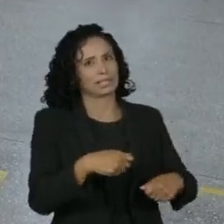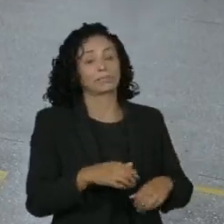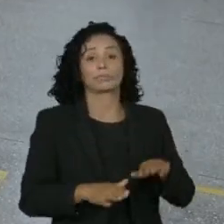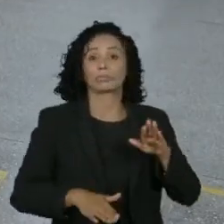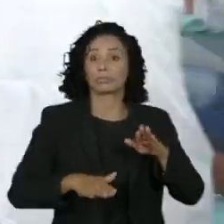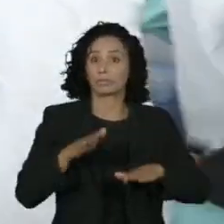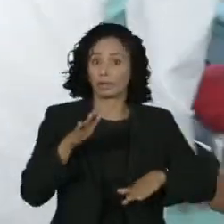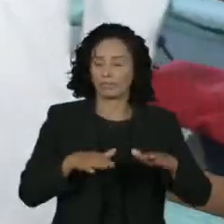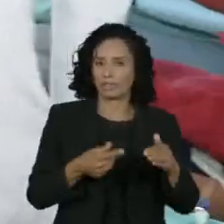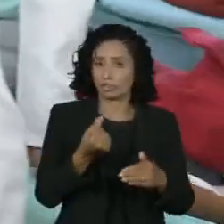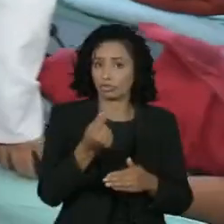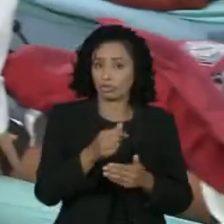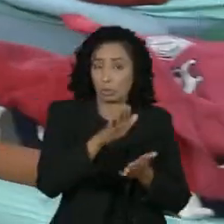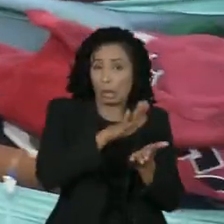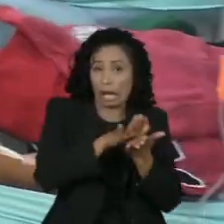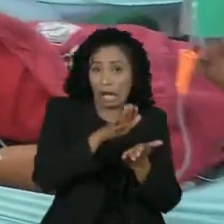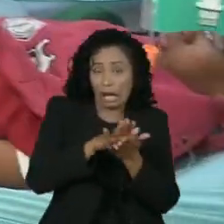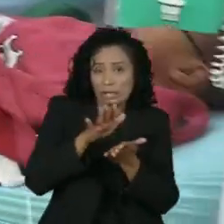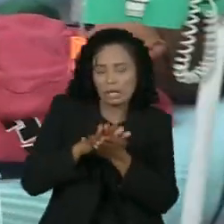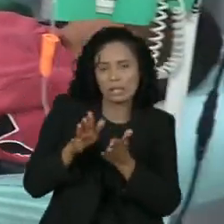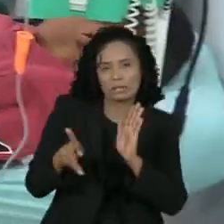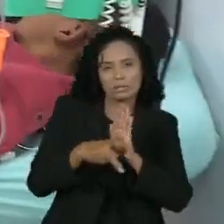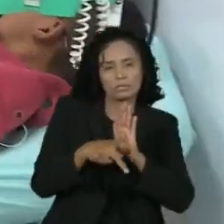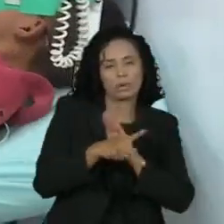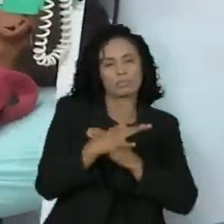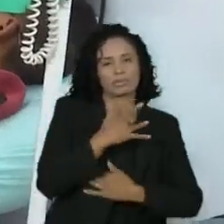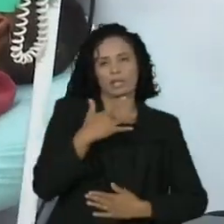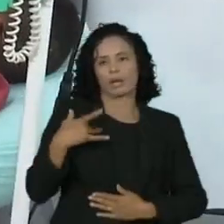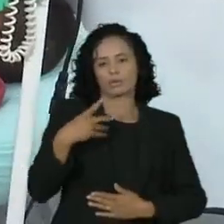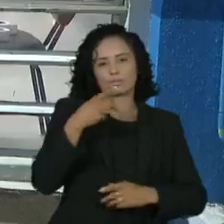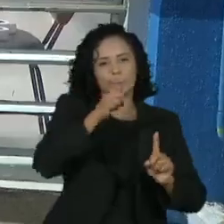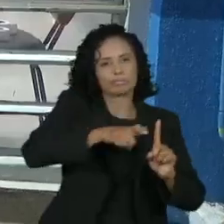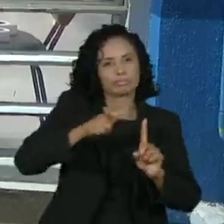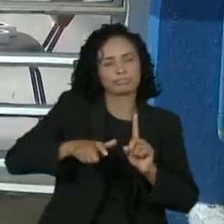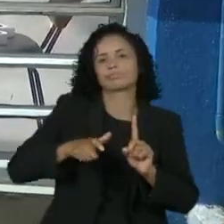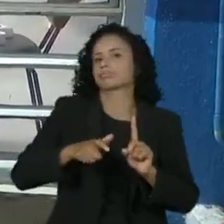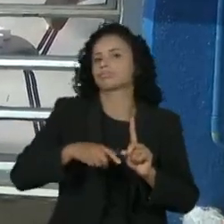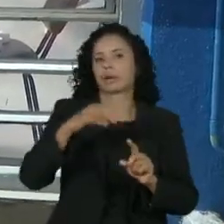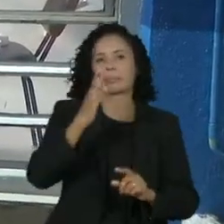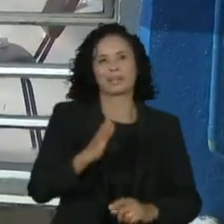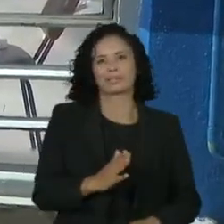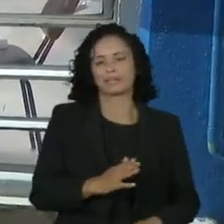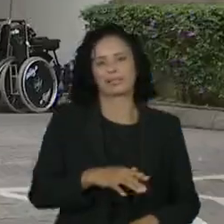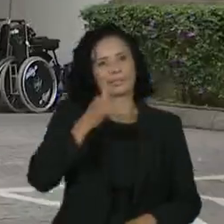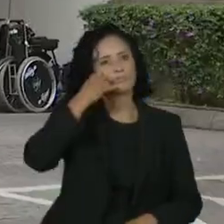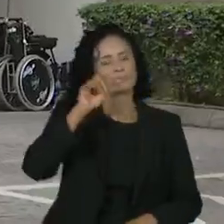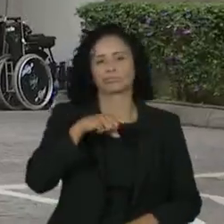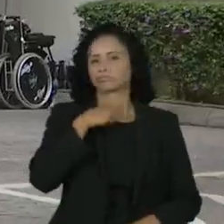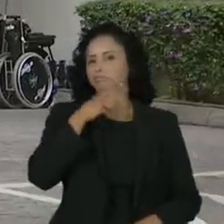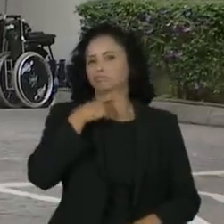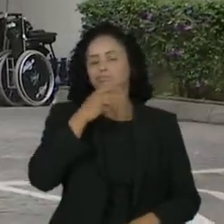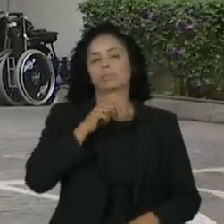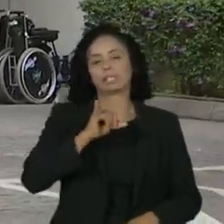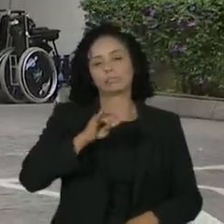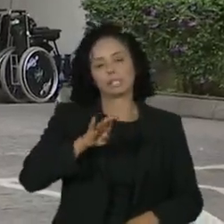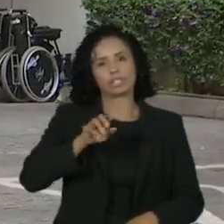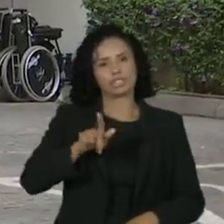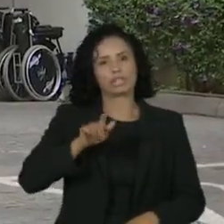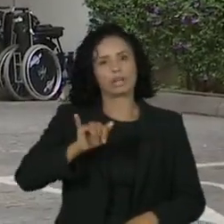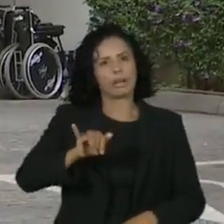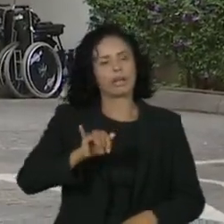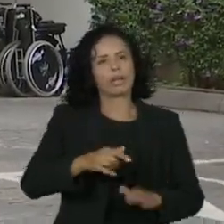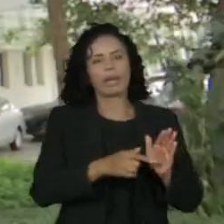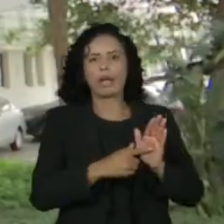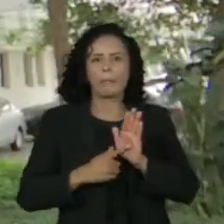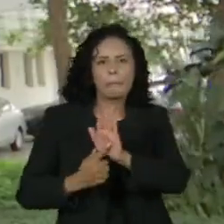mas gastar com saúde é algo que o brasileiro não consegue evitar. Quem diz é o IBGE. Um levantamento mostrou que